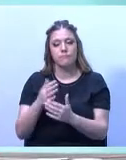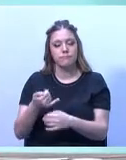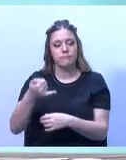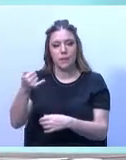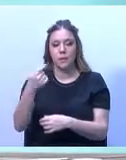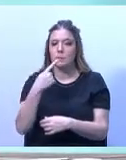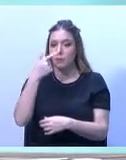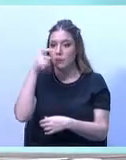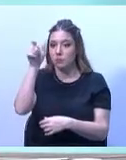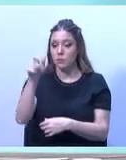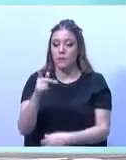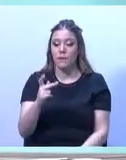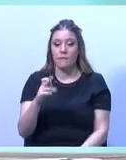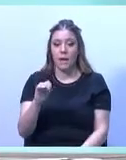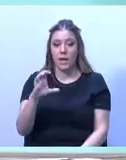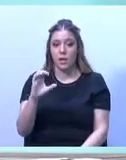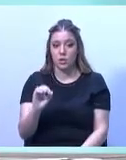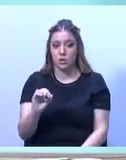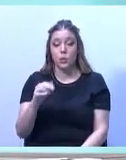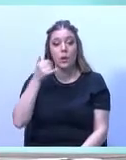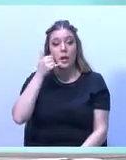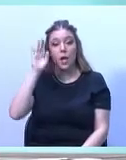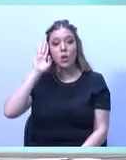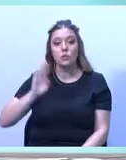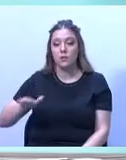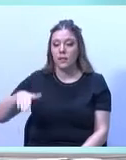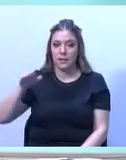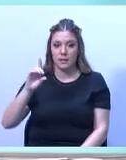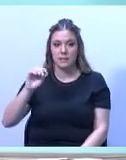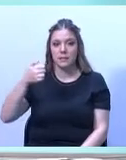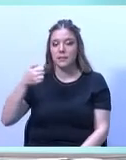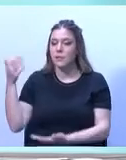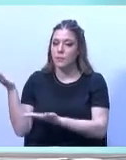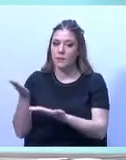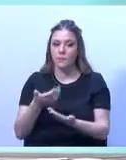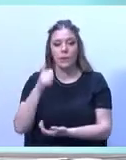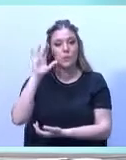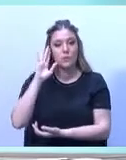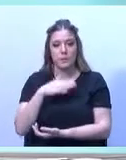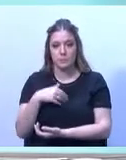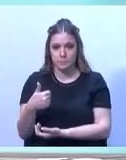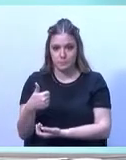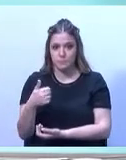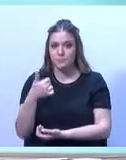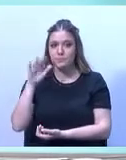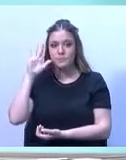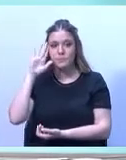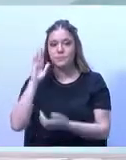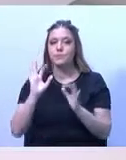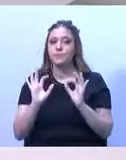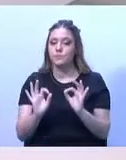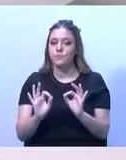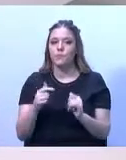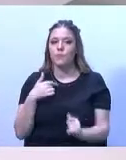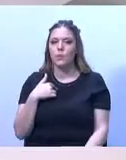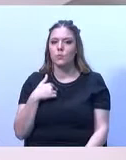ouvir a questão do Vasco Lima, Liga da Trofa, tem 65 anos. Bem-vindo, Vasco. Boa tarde, como está? Boa tarde. Ora bom, eu